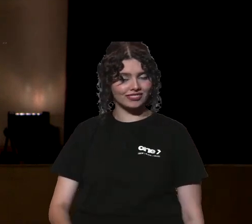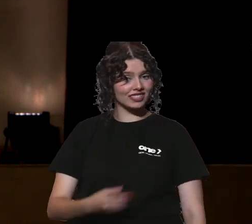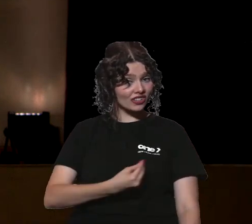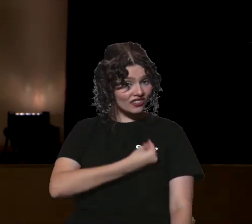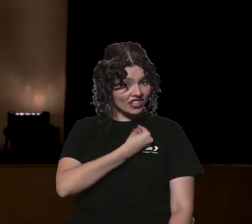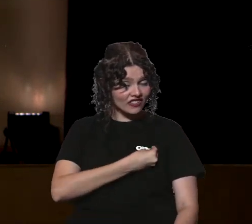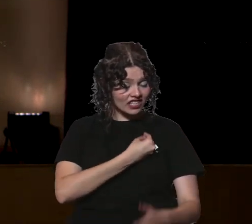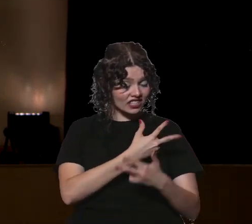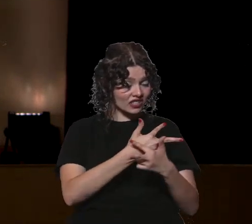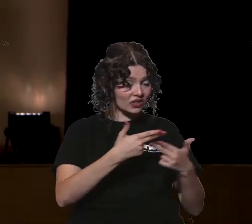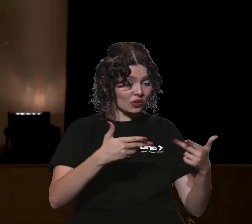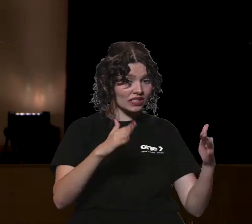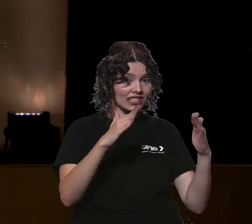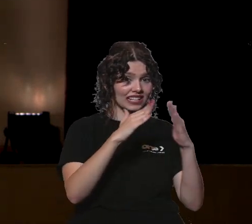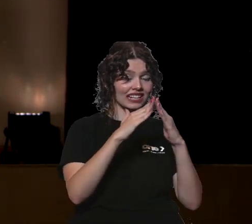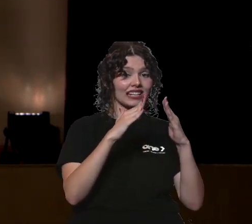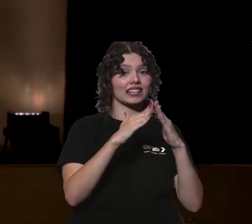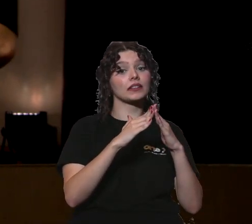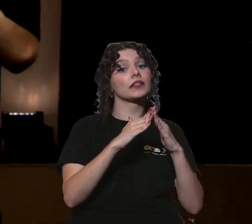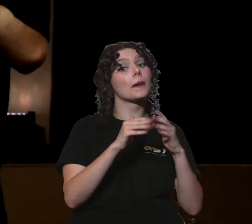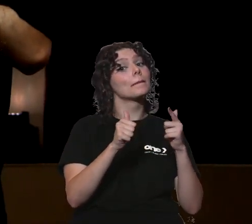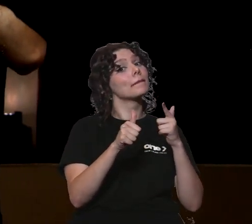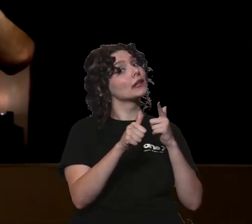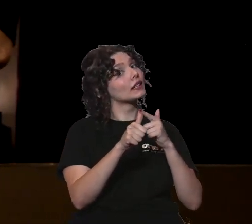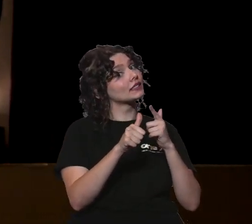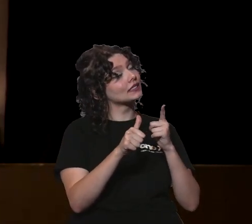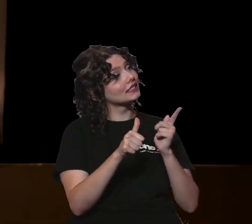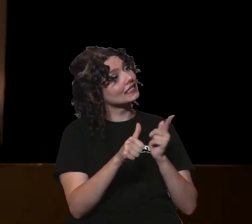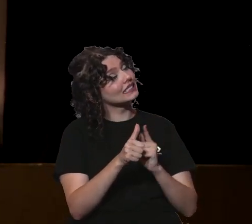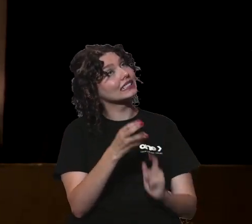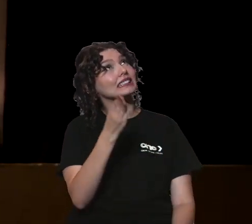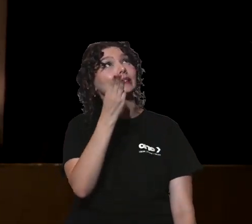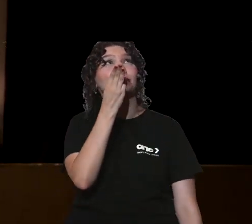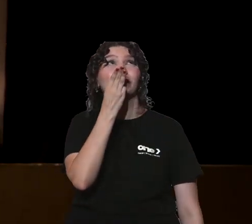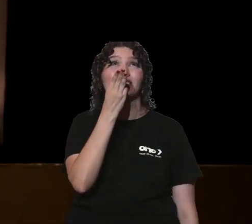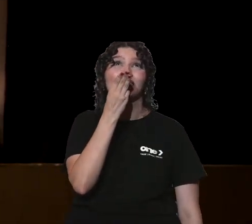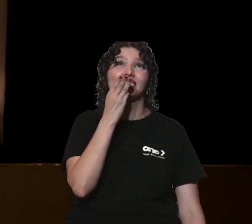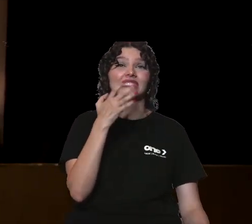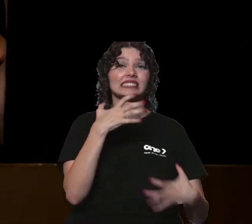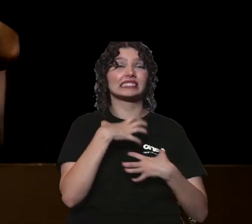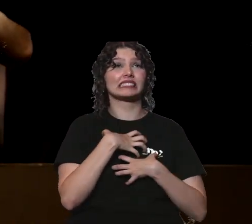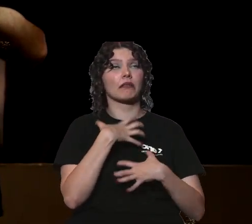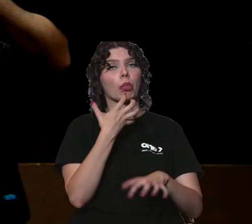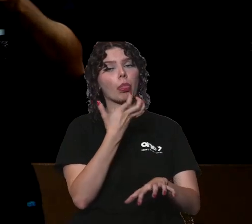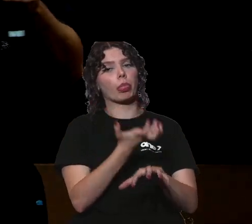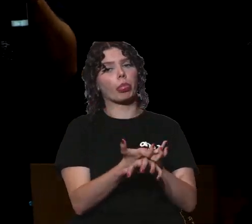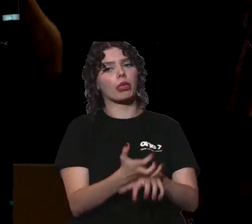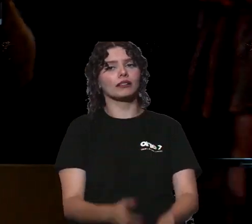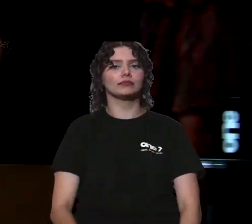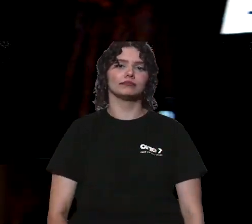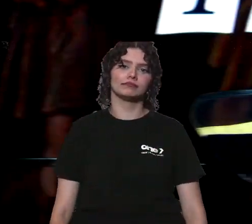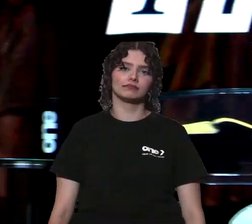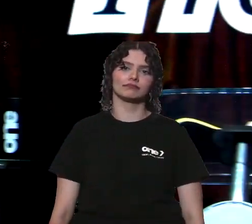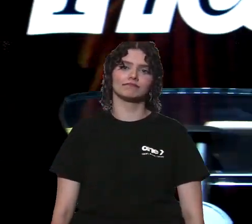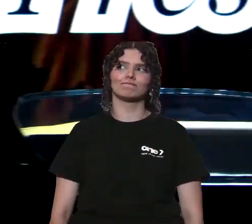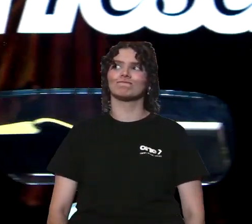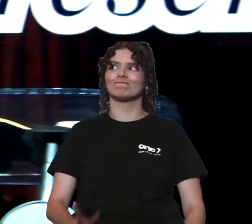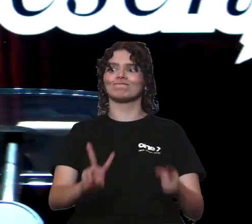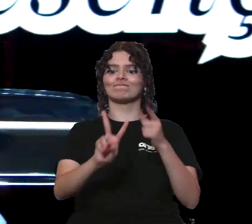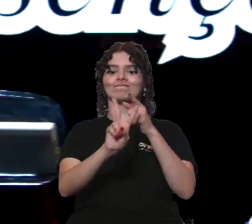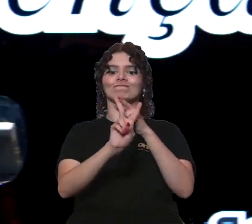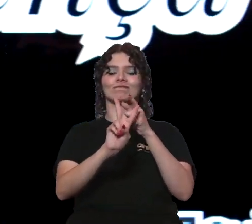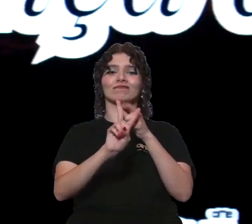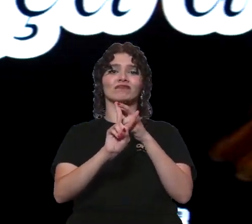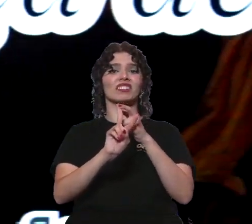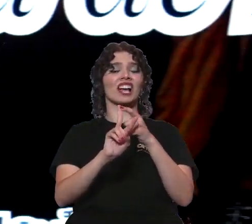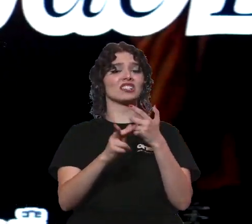casa. Então essa é uma coisa já que fez ela se tornar insensível. Outra coisa foram as circunstâncias